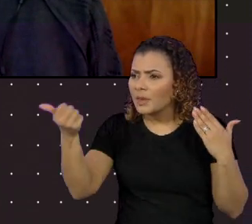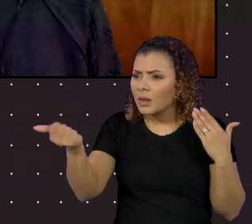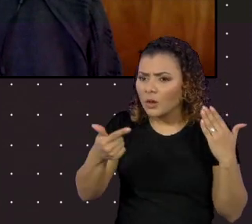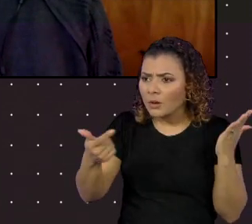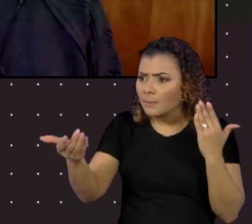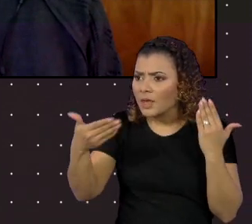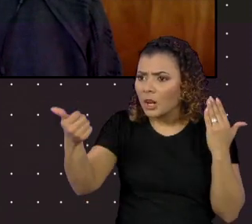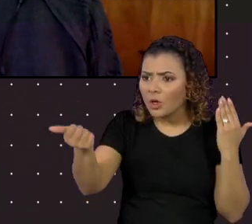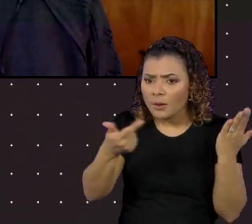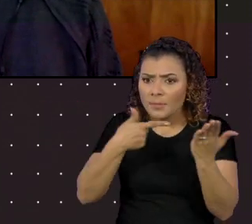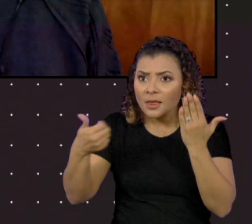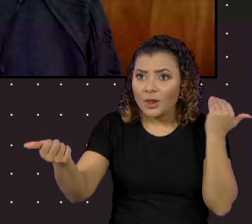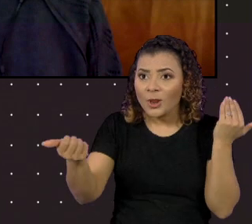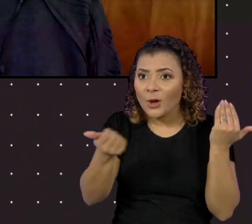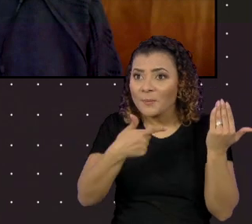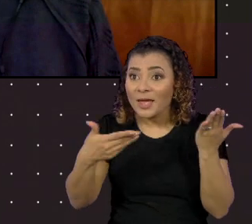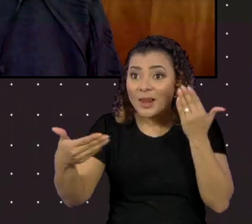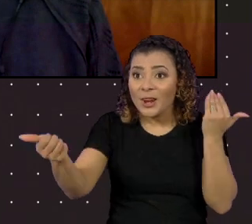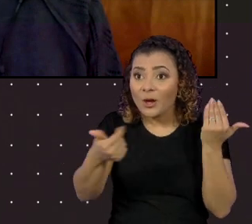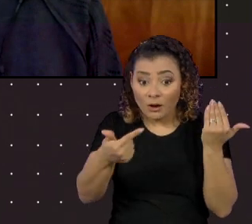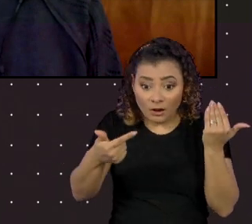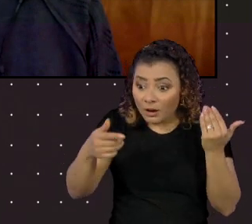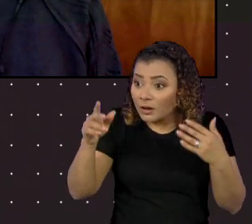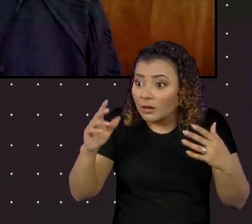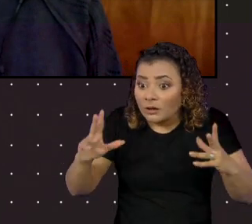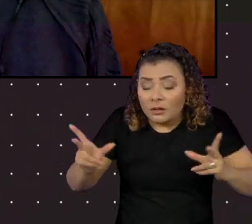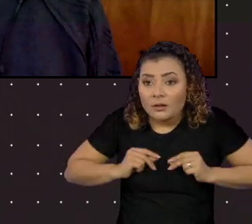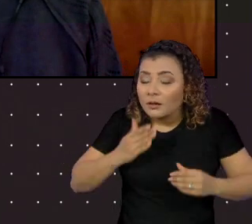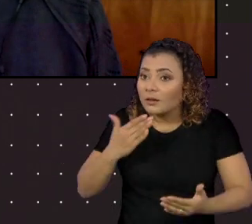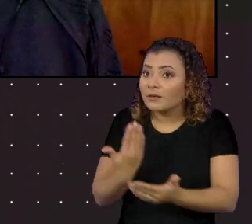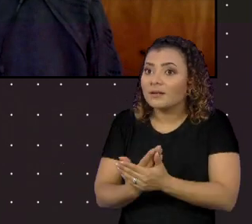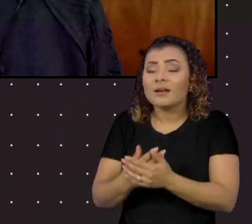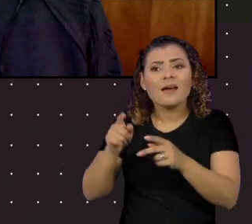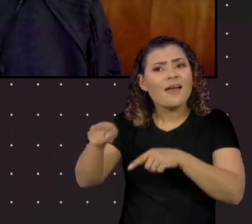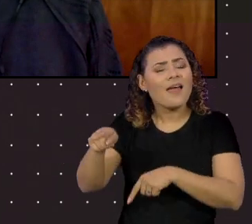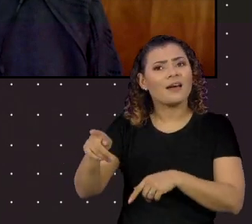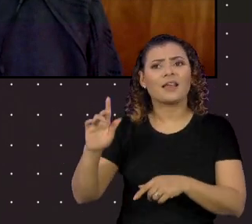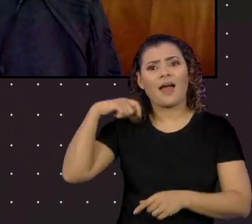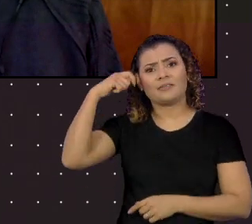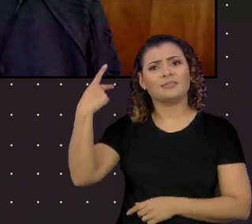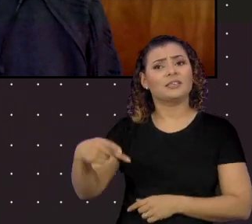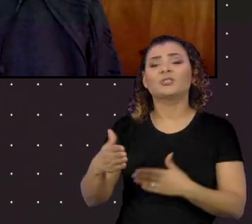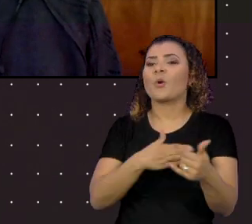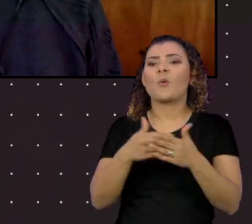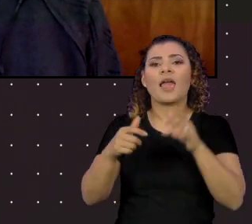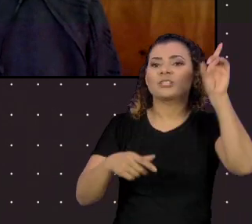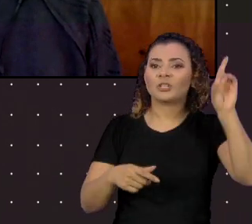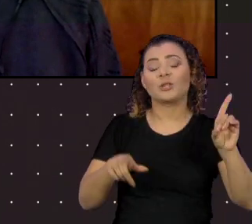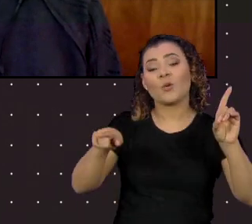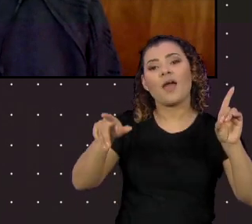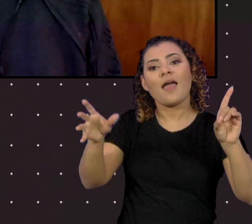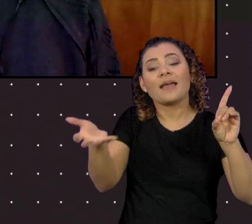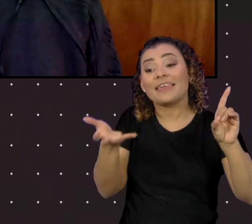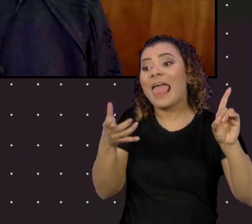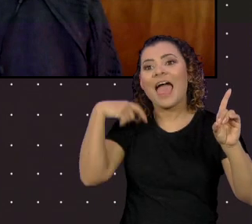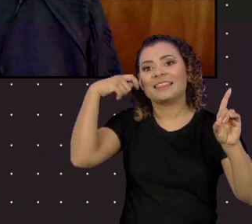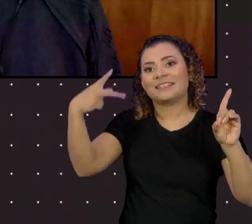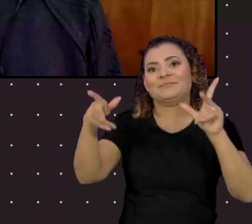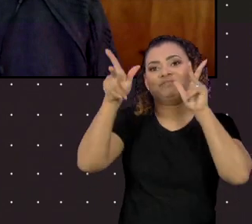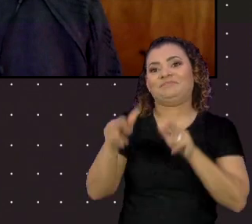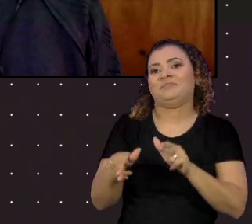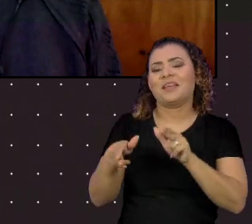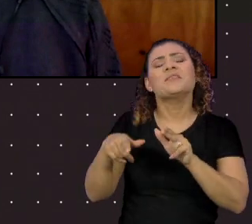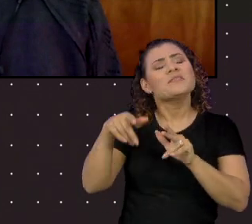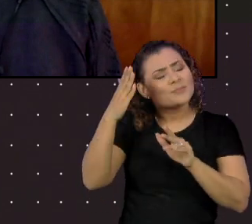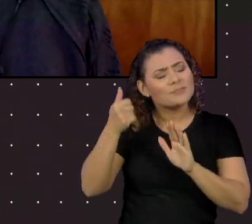que no último espetáculo da companhia eu a dirigi. E ela é a atriz dos sonhos de qualquer diretor. Além de muita